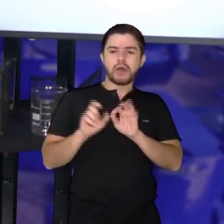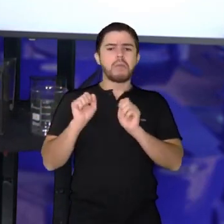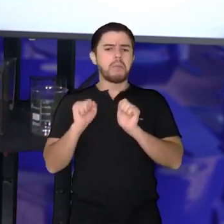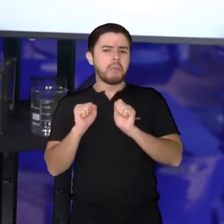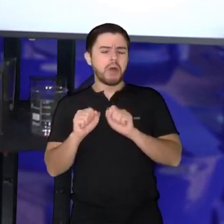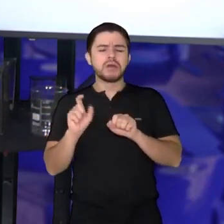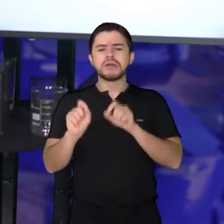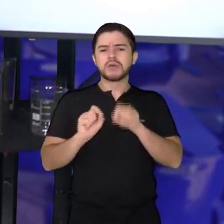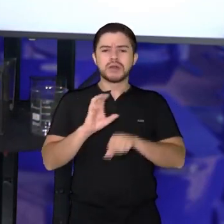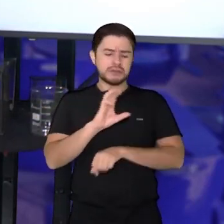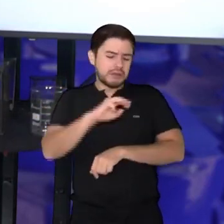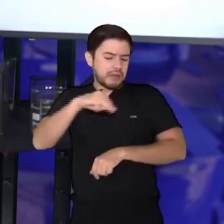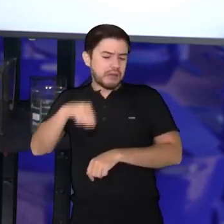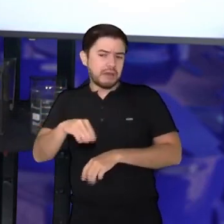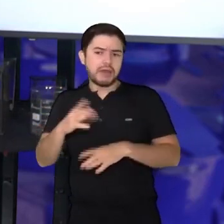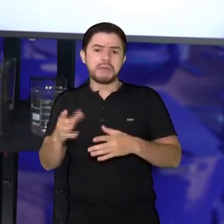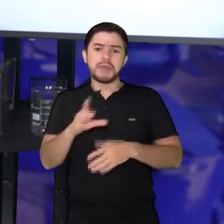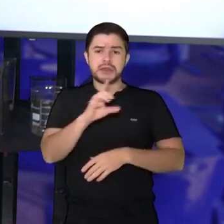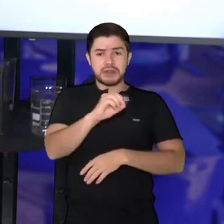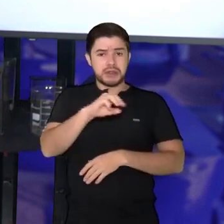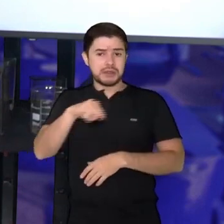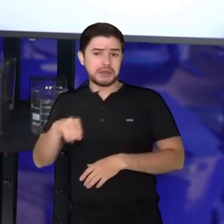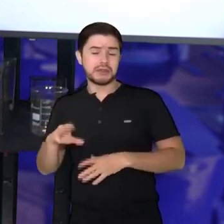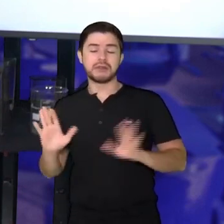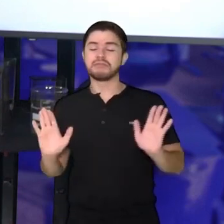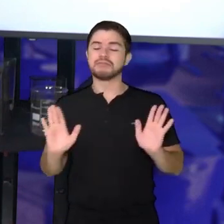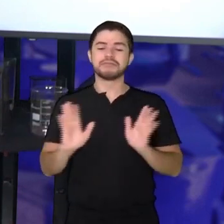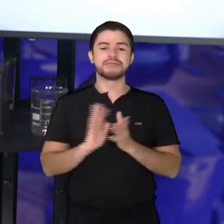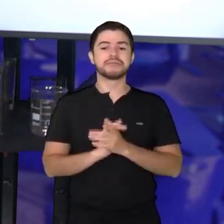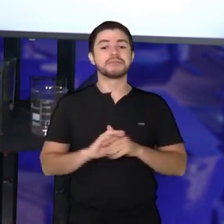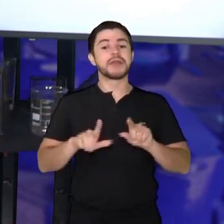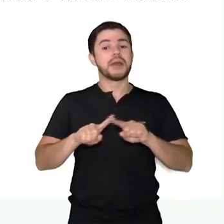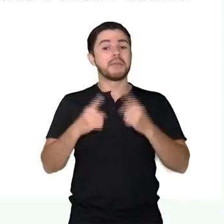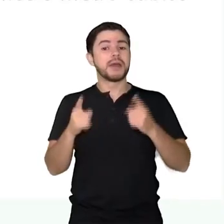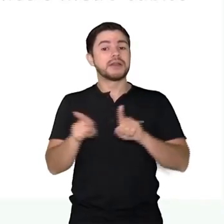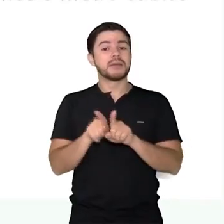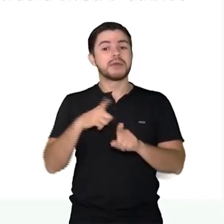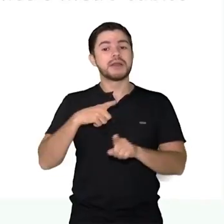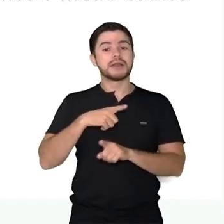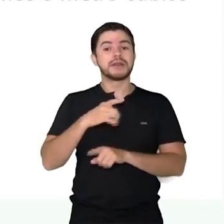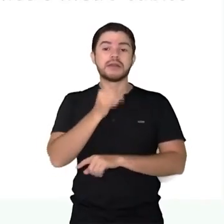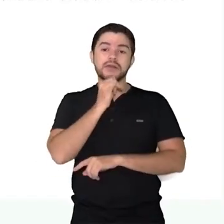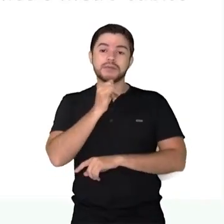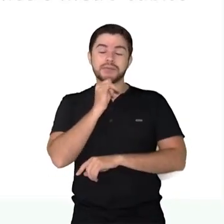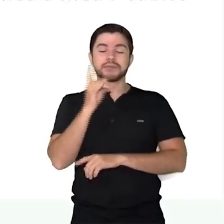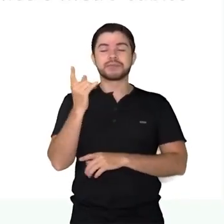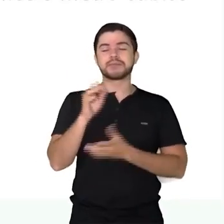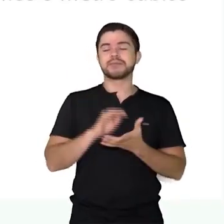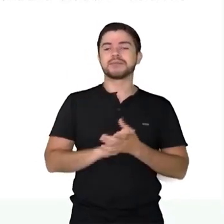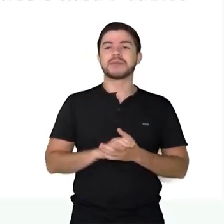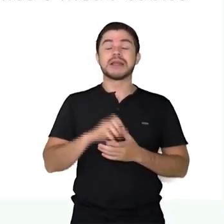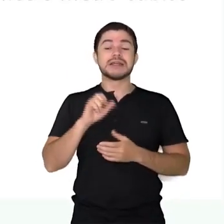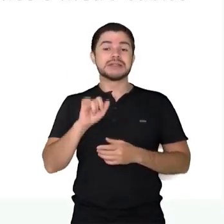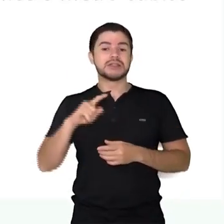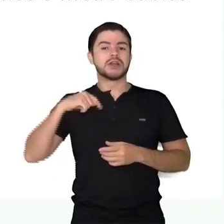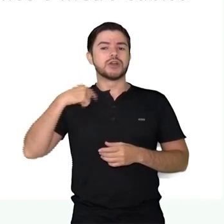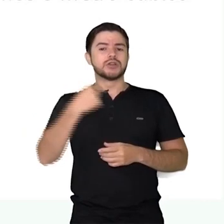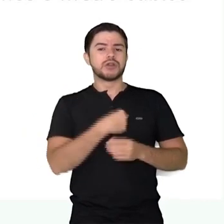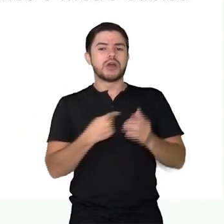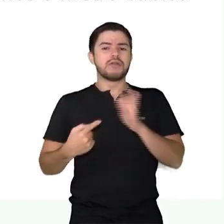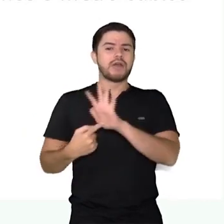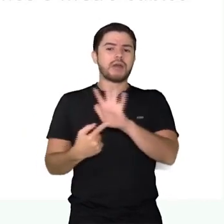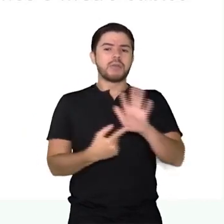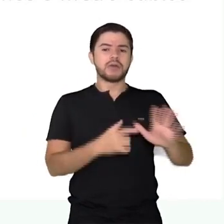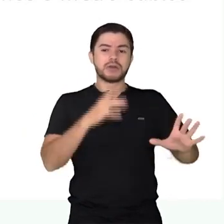centímetro, decímetro, com seus múltiplos e submúltiplos, né? Também temos a seguinte situação. Quando a gente vai abordar a área um pouquinho,